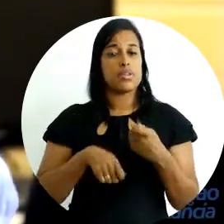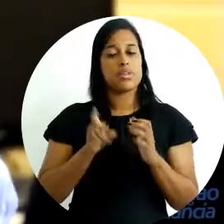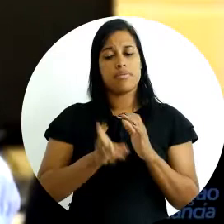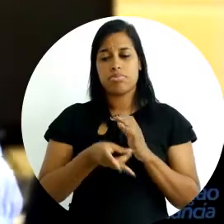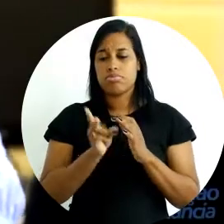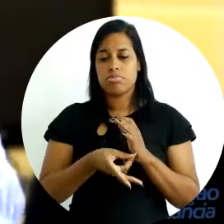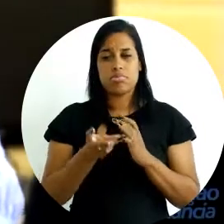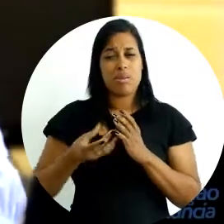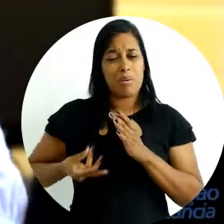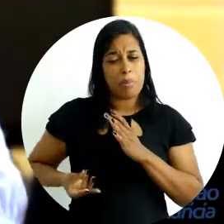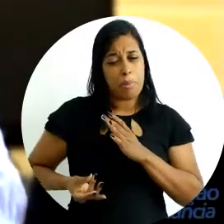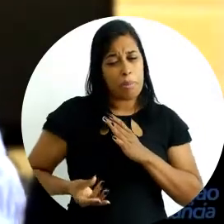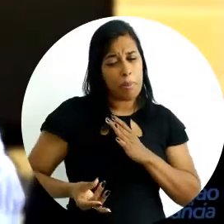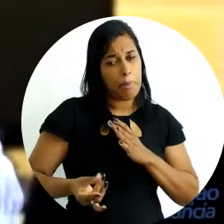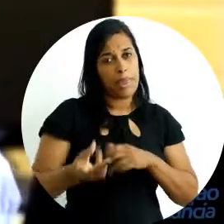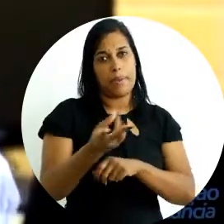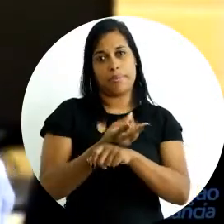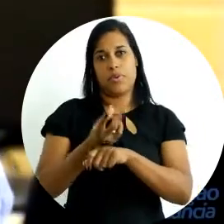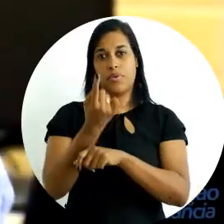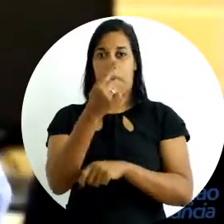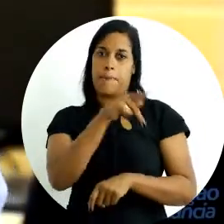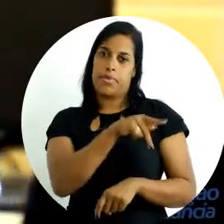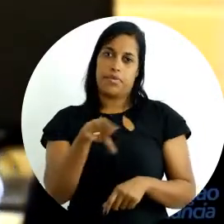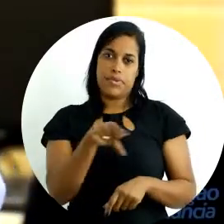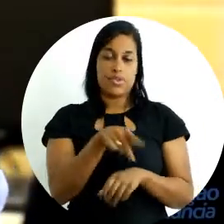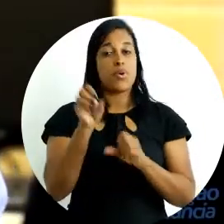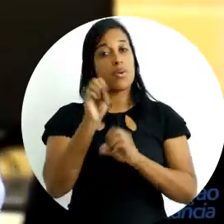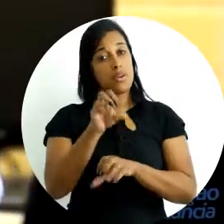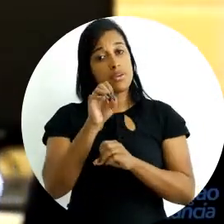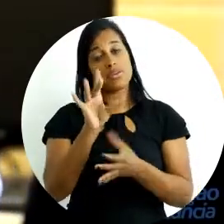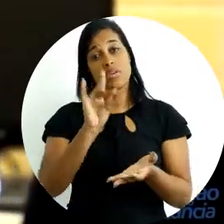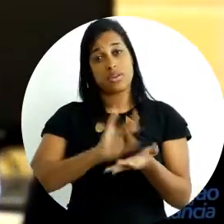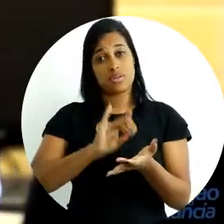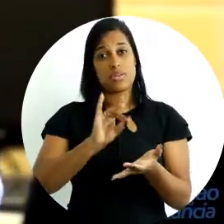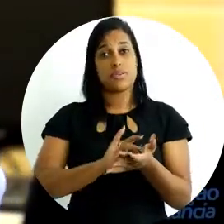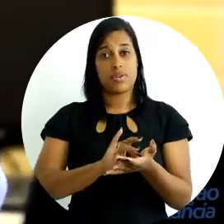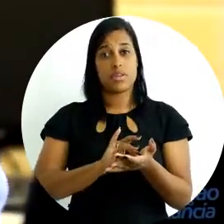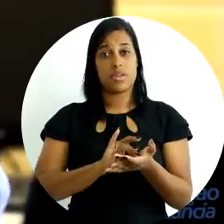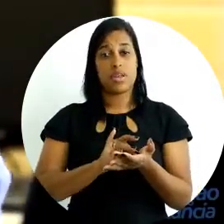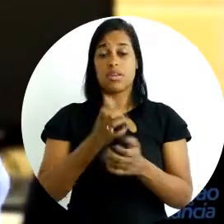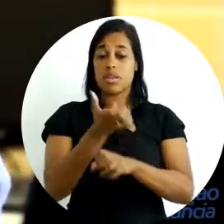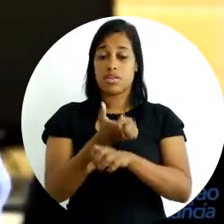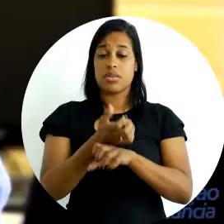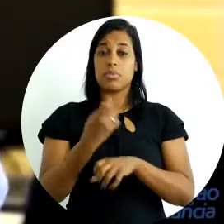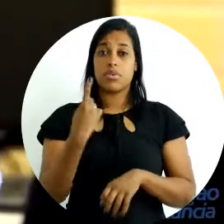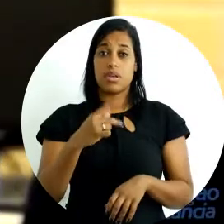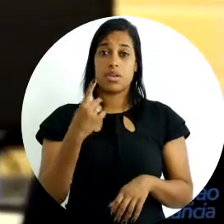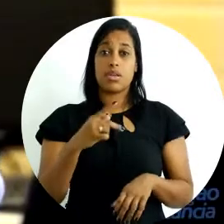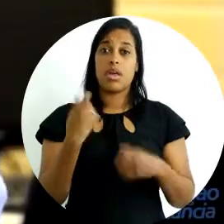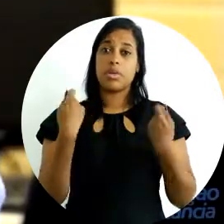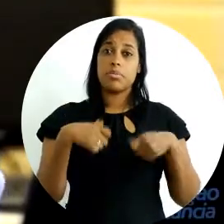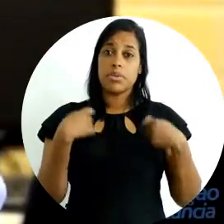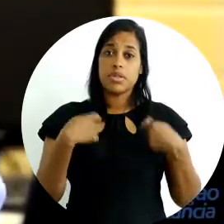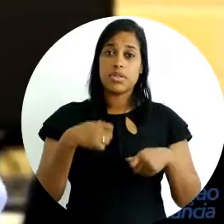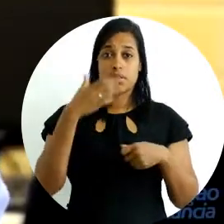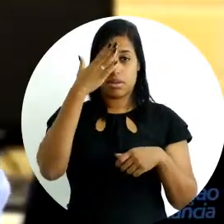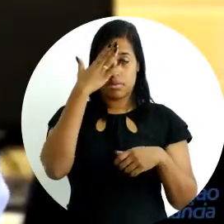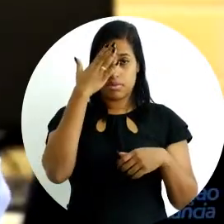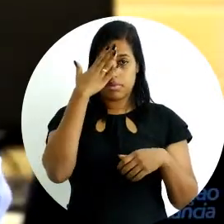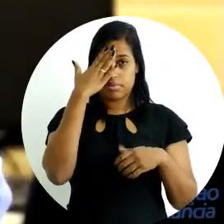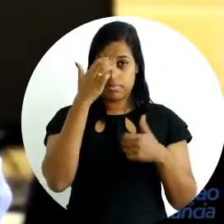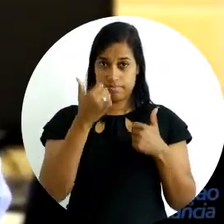que muitas vezes andar vários quilômetros em busca de um professor que ensinasse a disciplina que